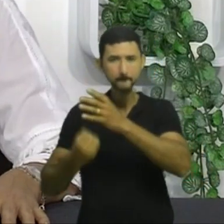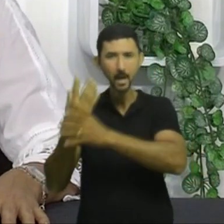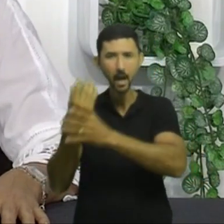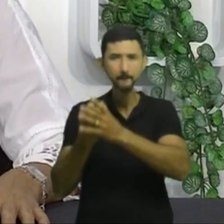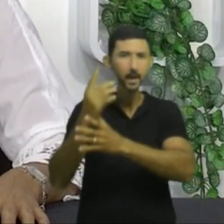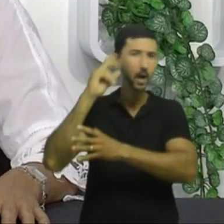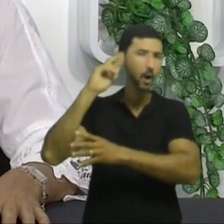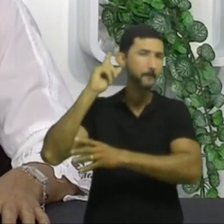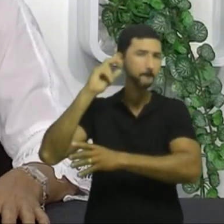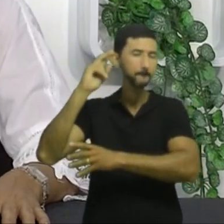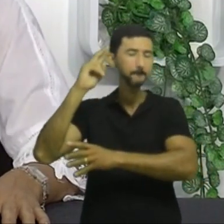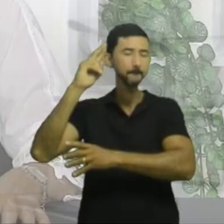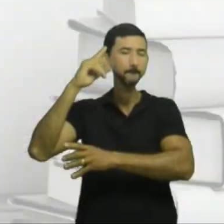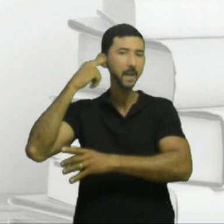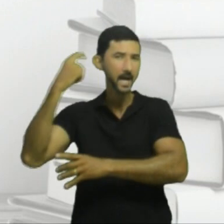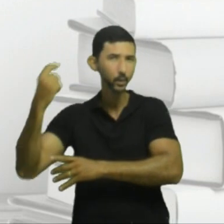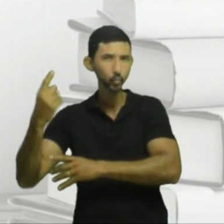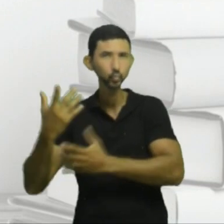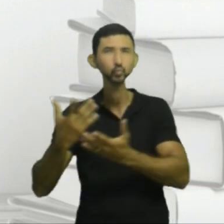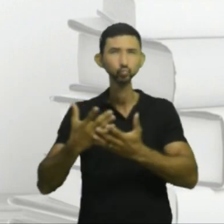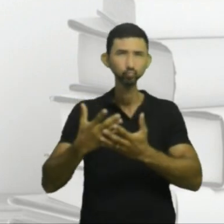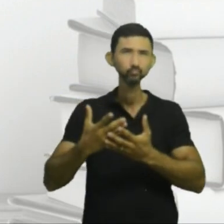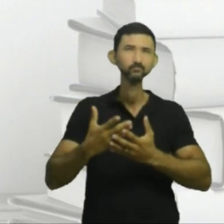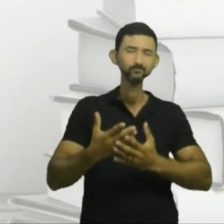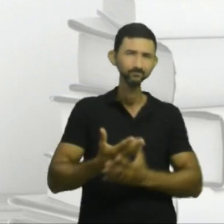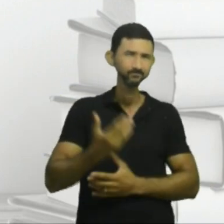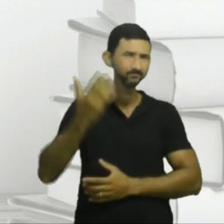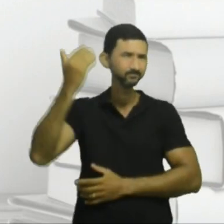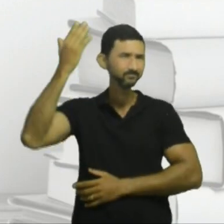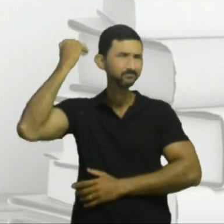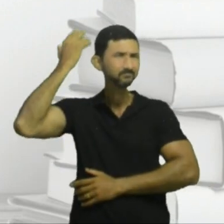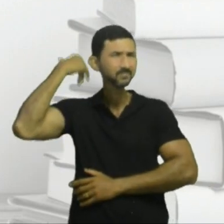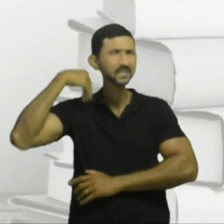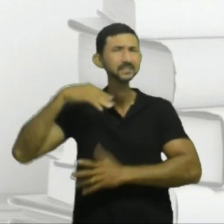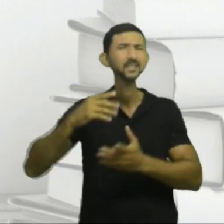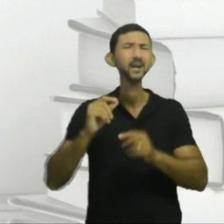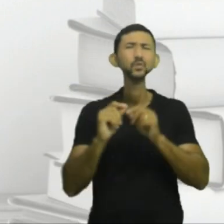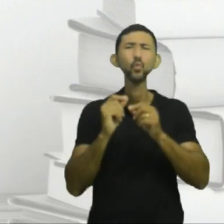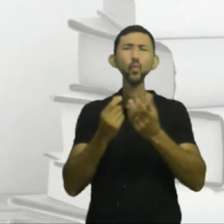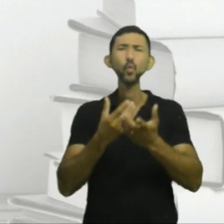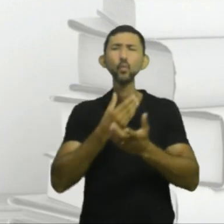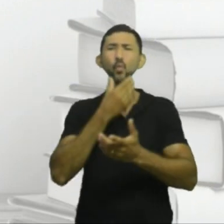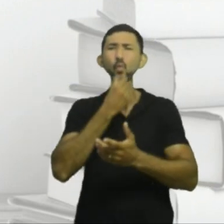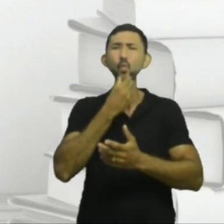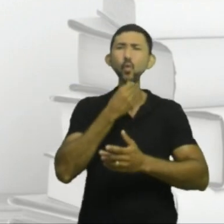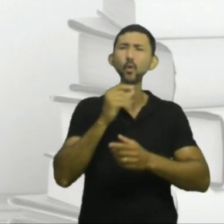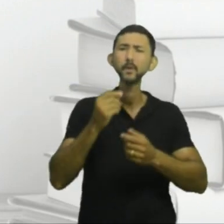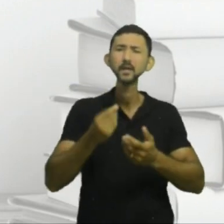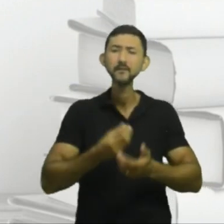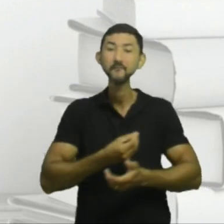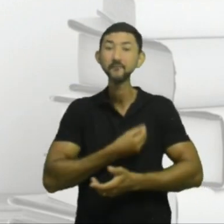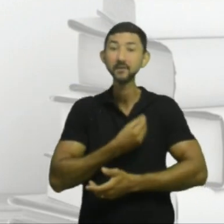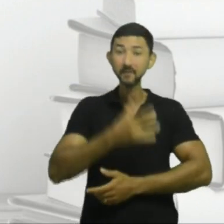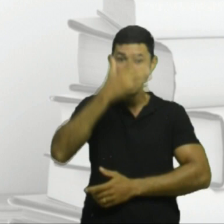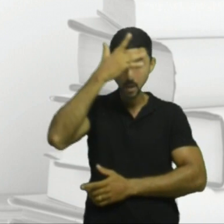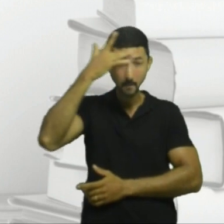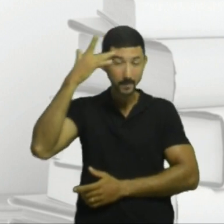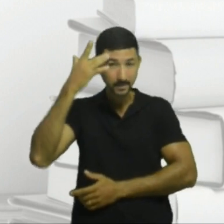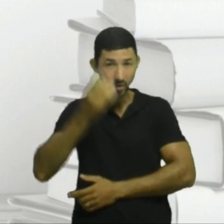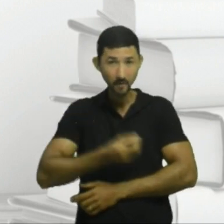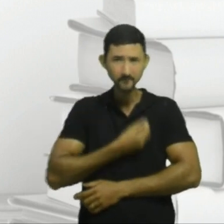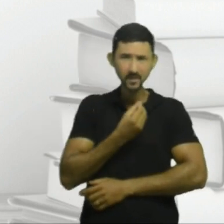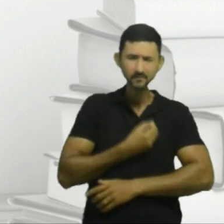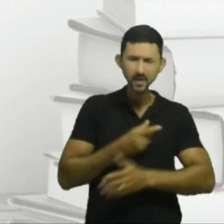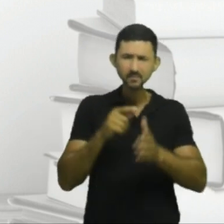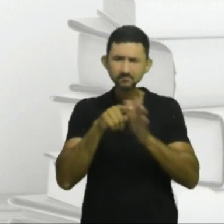sonoras. Na nossa pré-história, por exemplo, como foi que esse homem fez? Ele foi investigando,